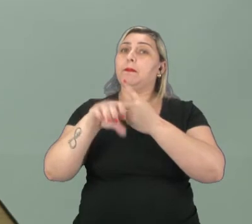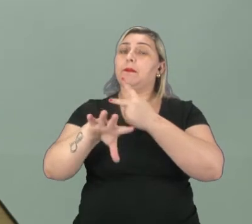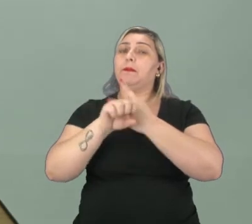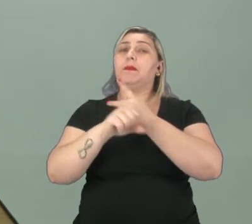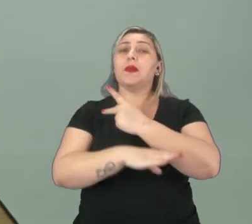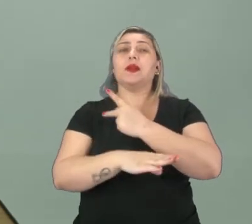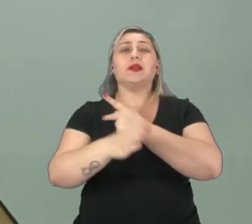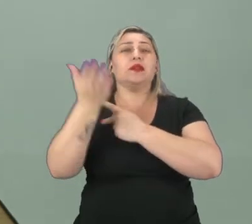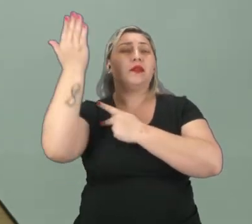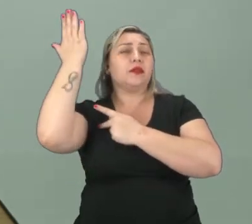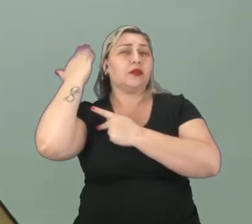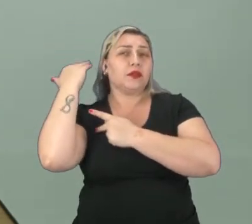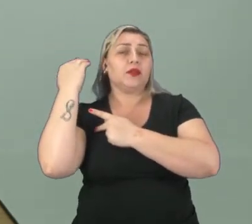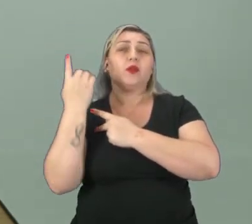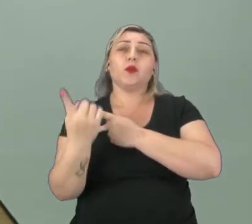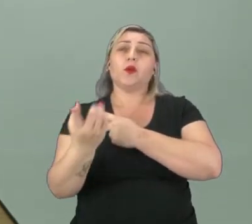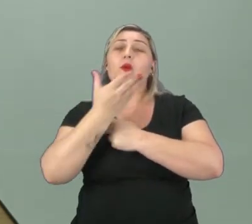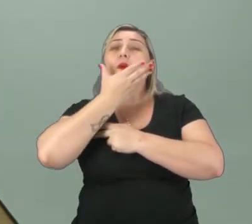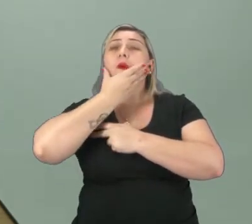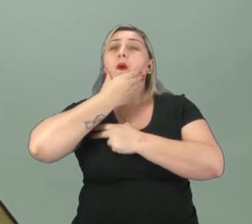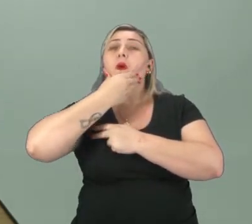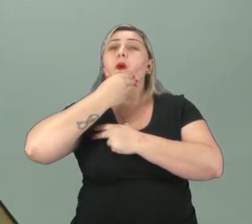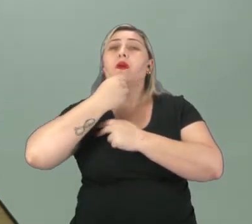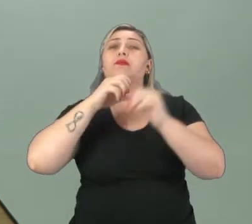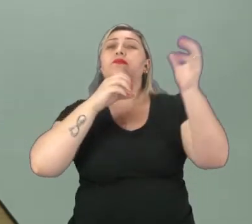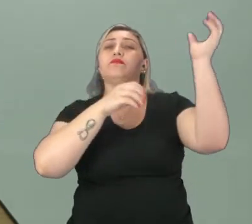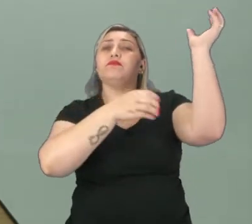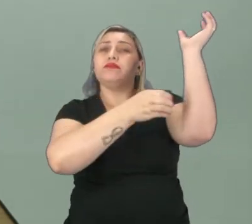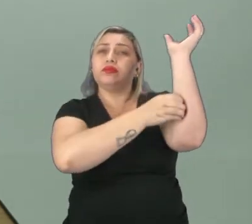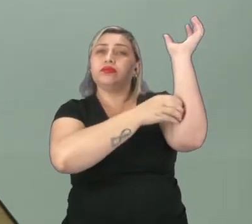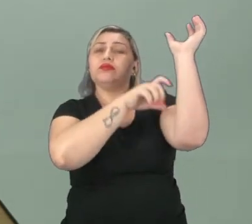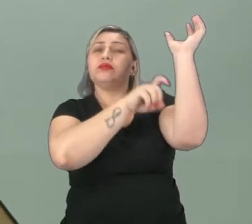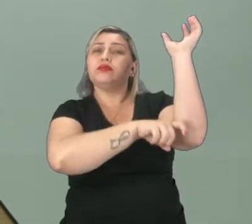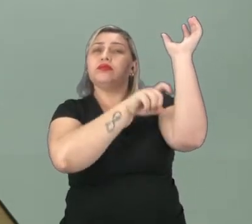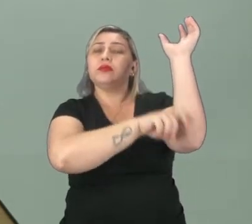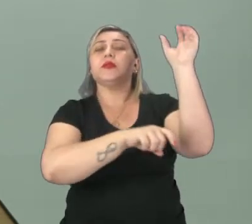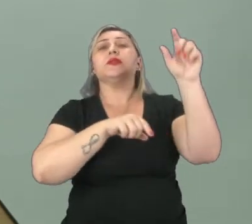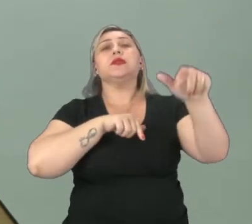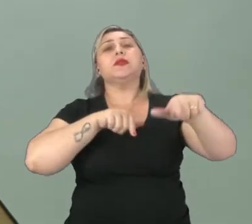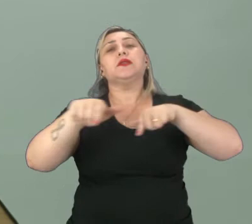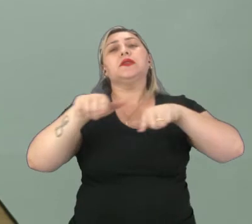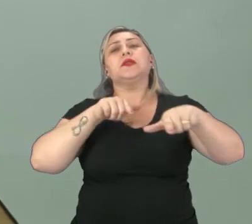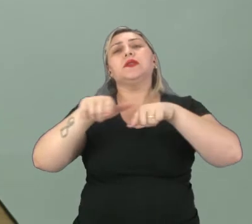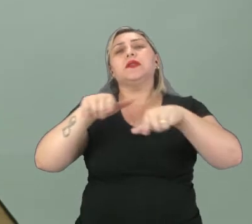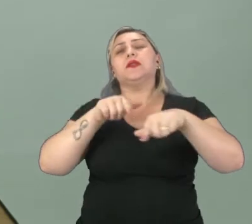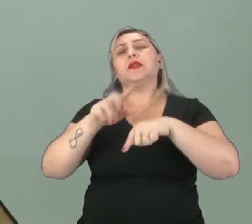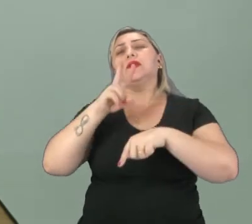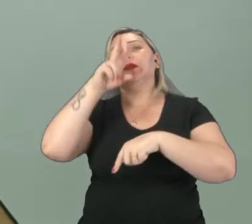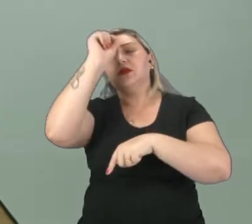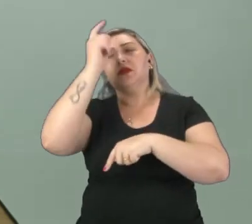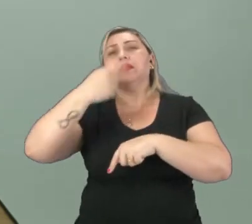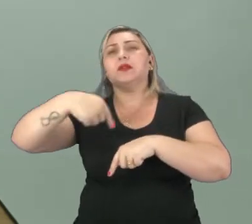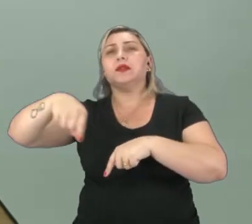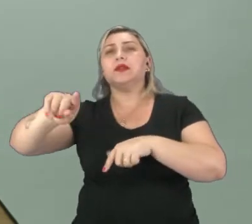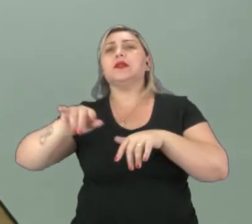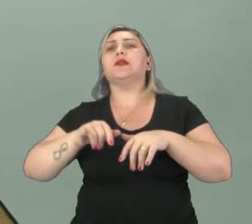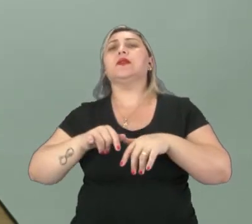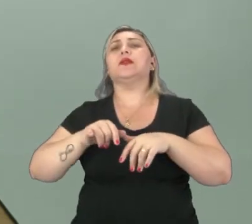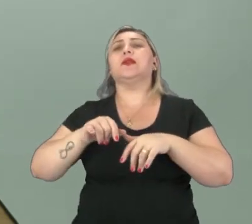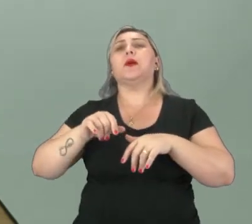dos seringais, um seringueiro que passava, uma pessoa que trabalhava muito no pesado, passava ali pelo mercado do